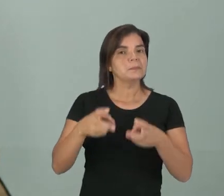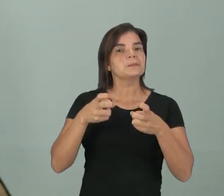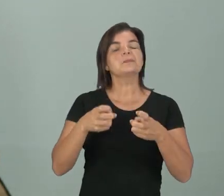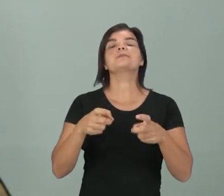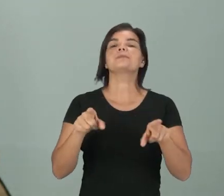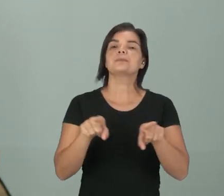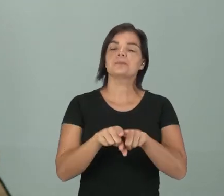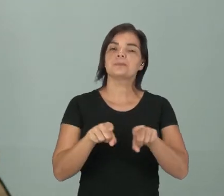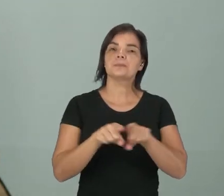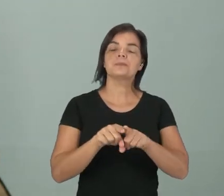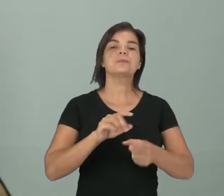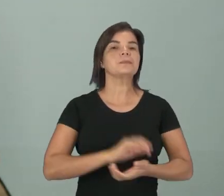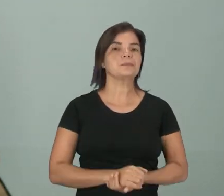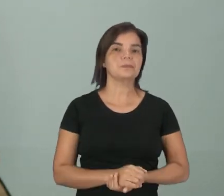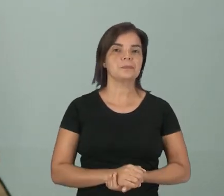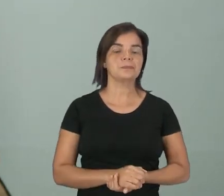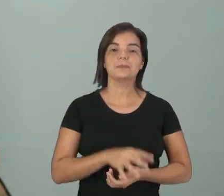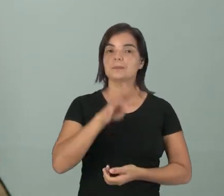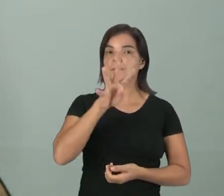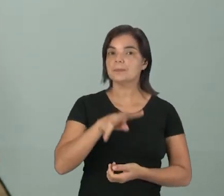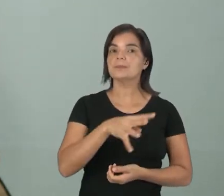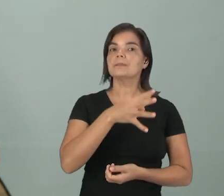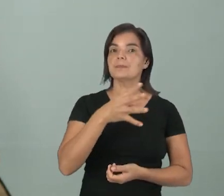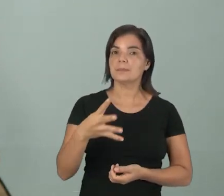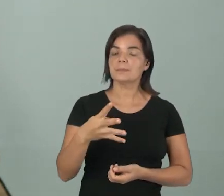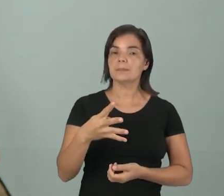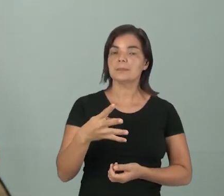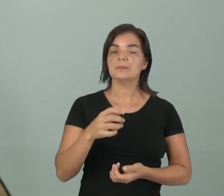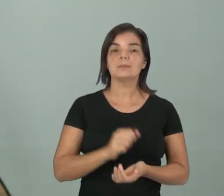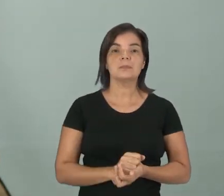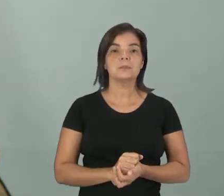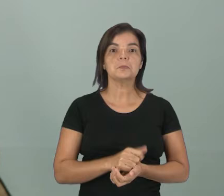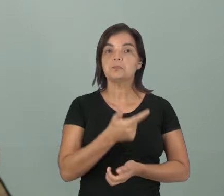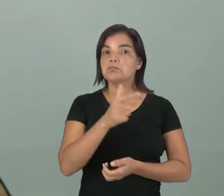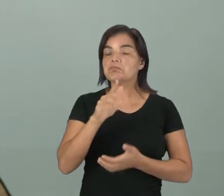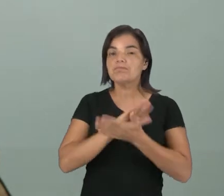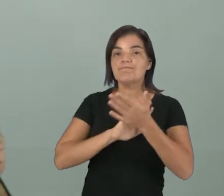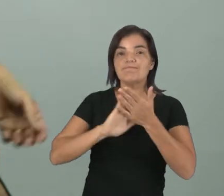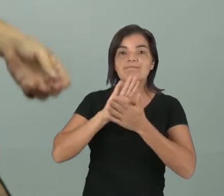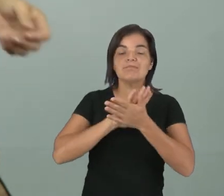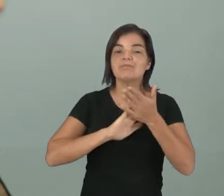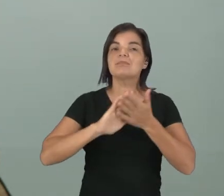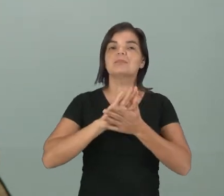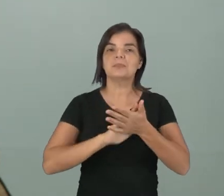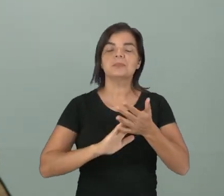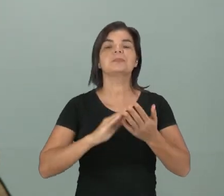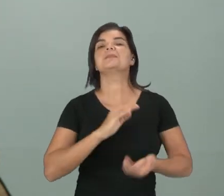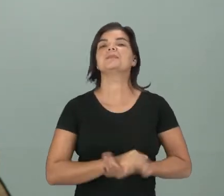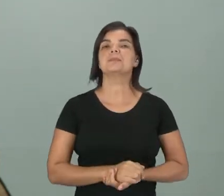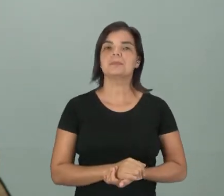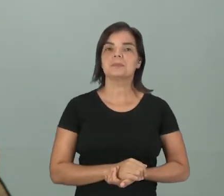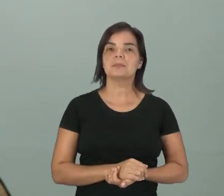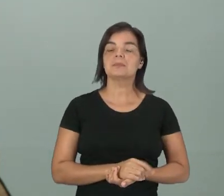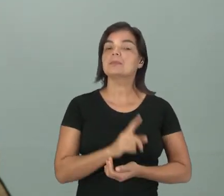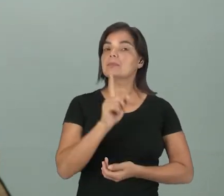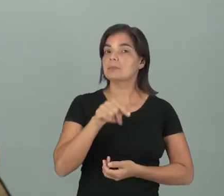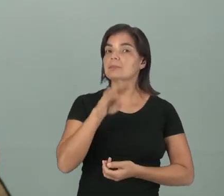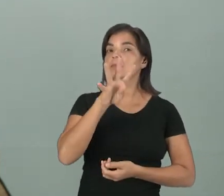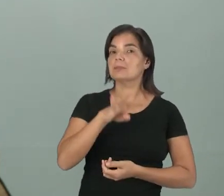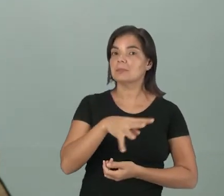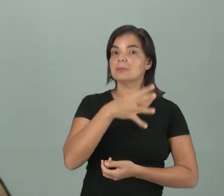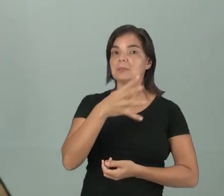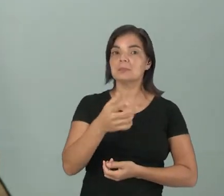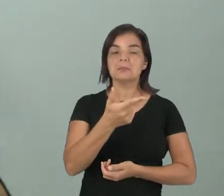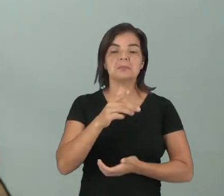perceber que essa tabela, ela está em branco. Ela está em branco, muito bem. É uma tabela